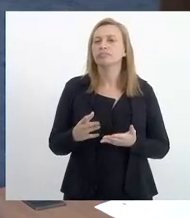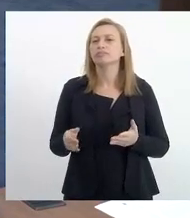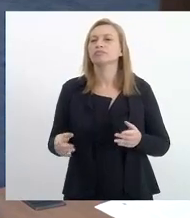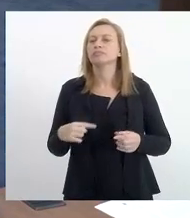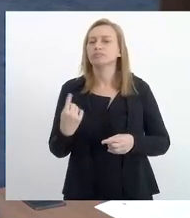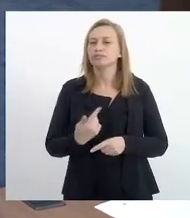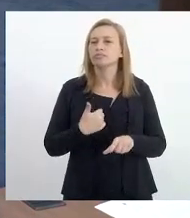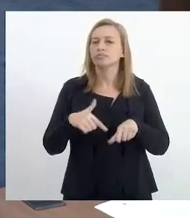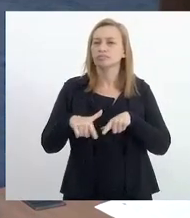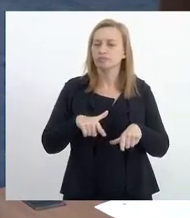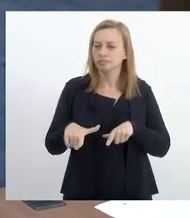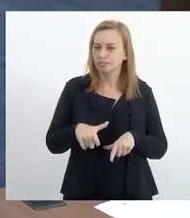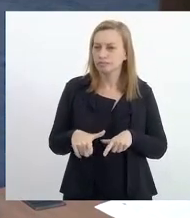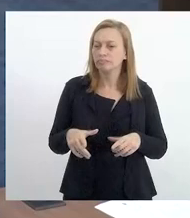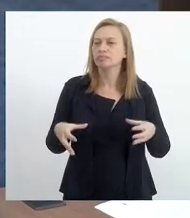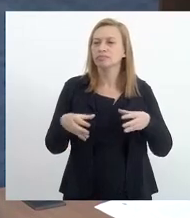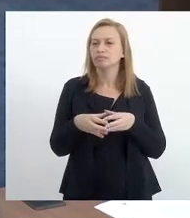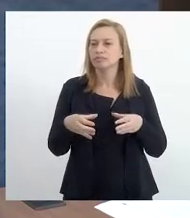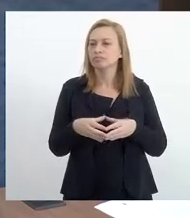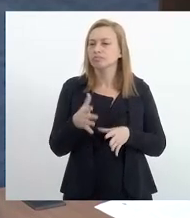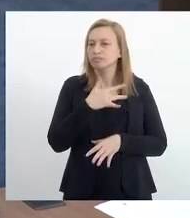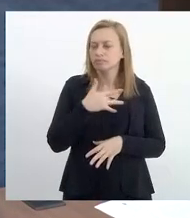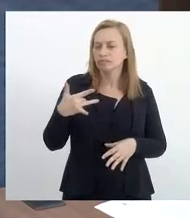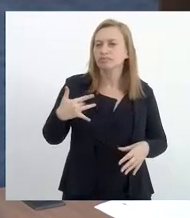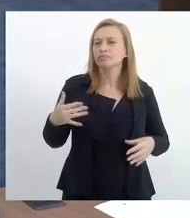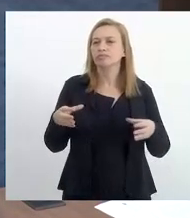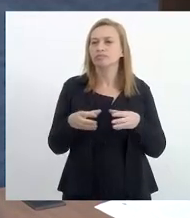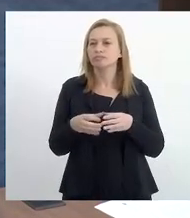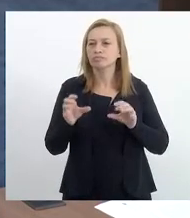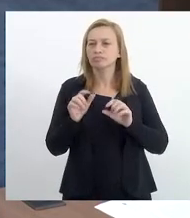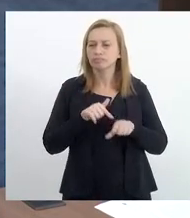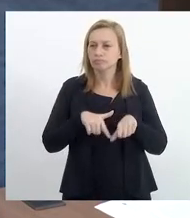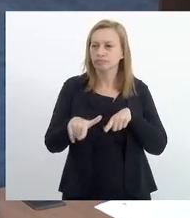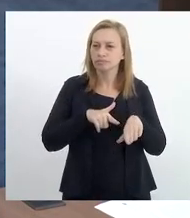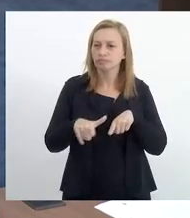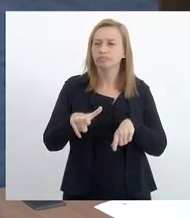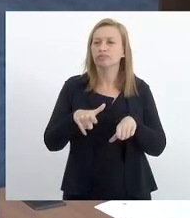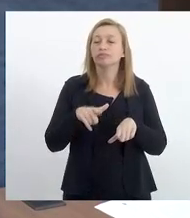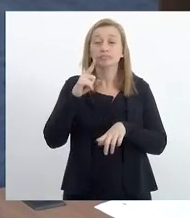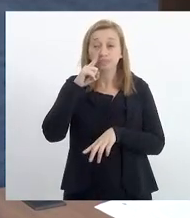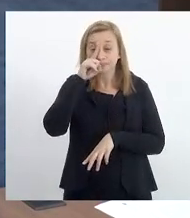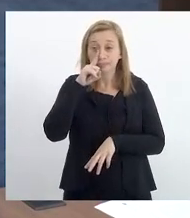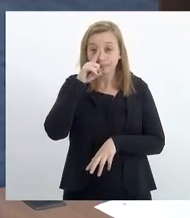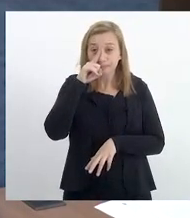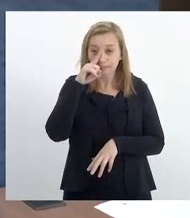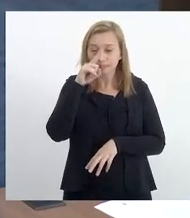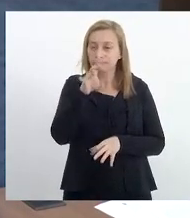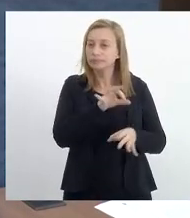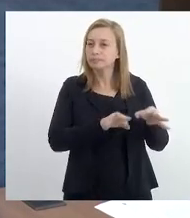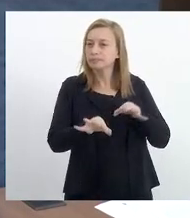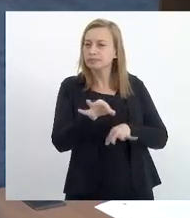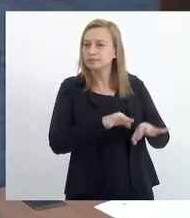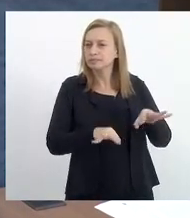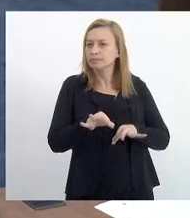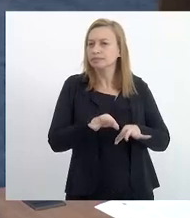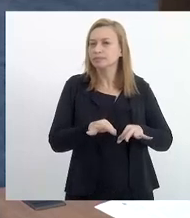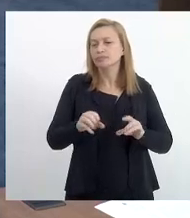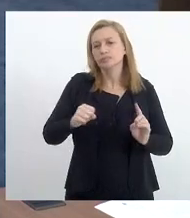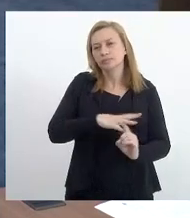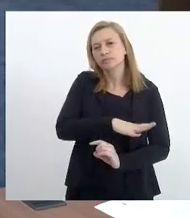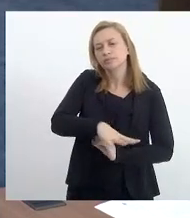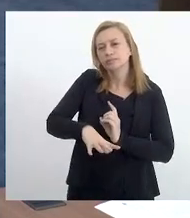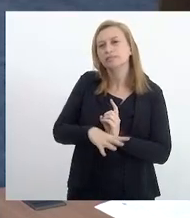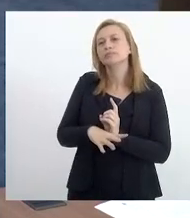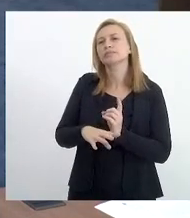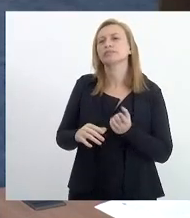legislação, no âmbito da Comissão de Saúde, da Comissão de Trabalho, o risco das organizações sociais